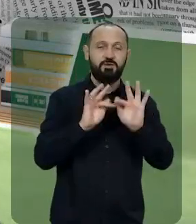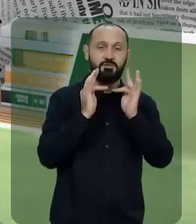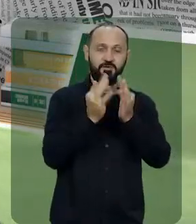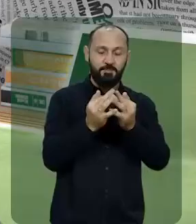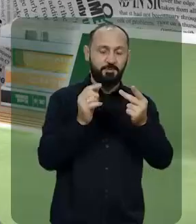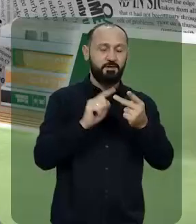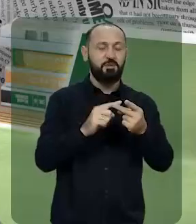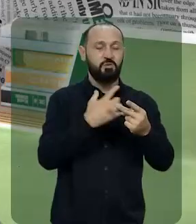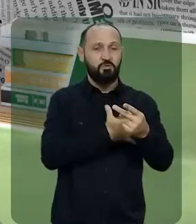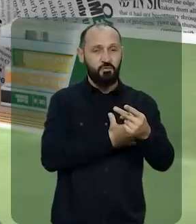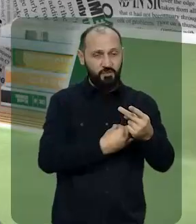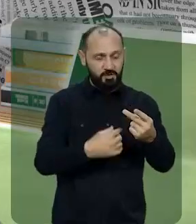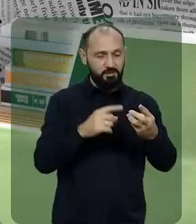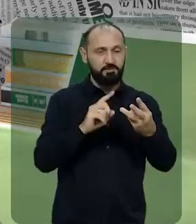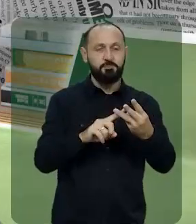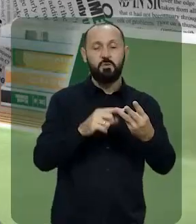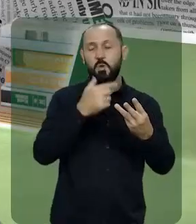negras.